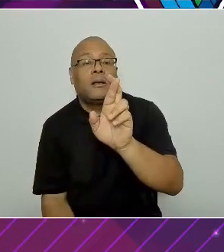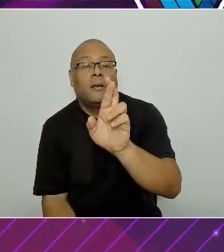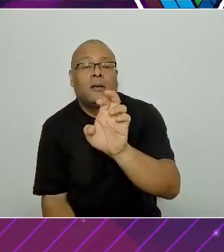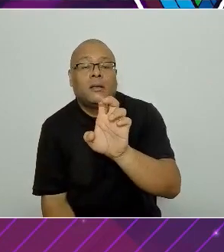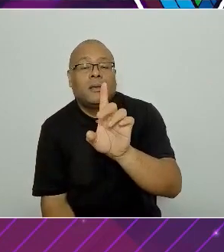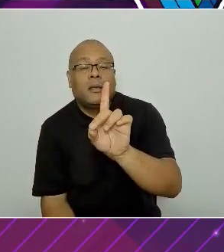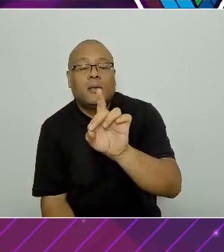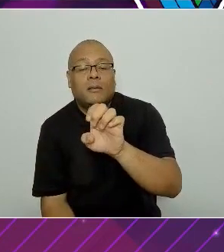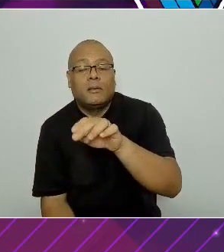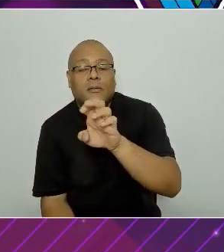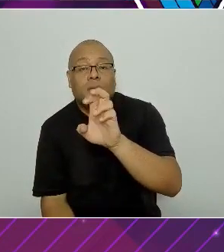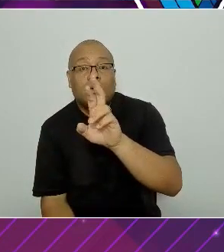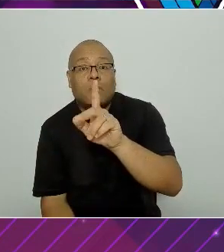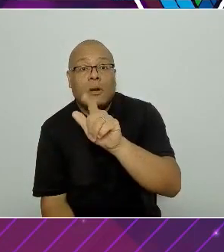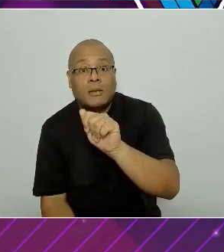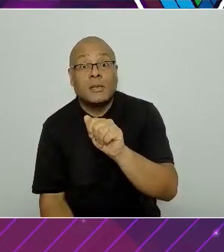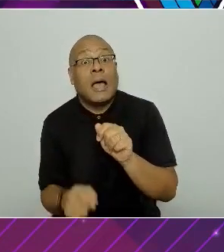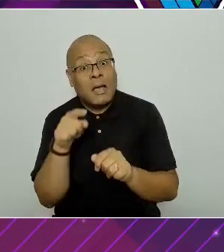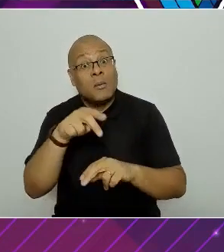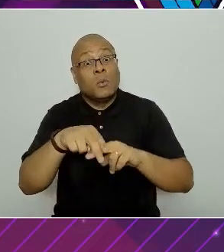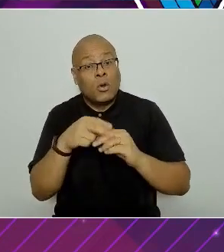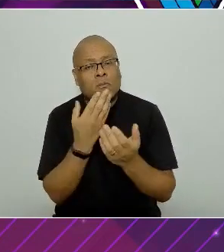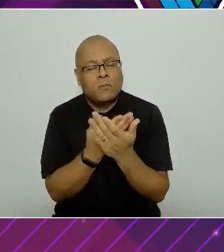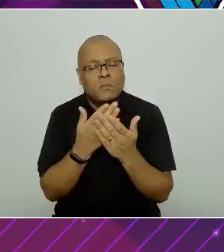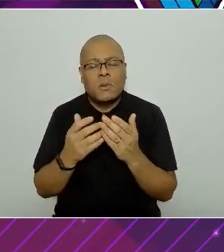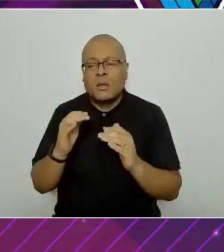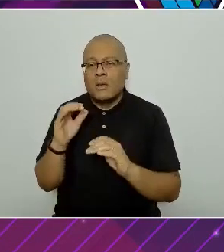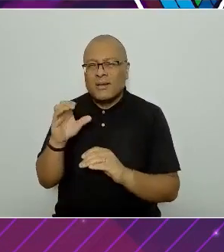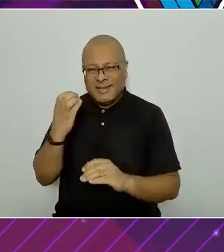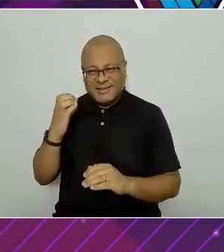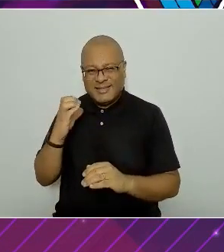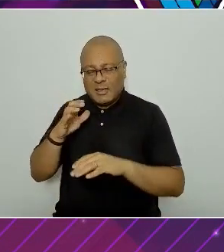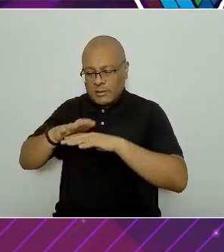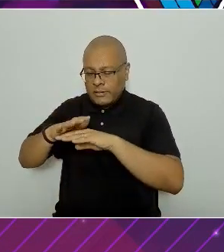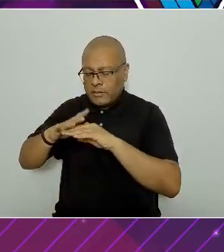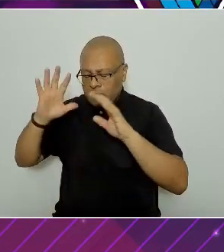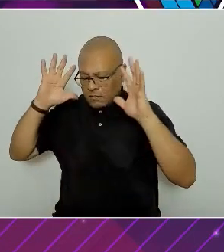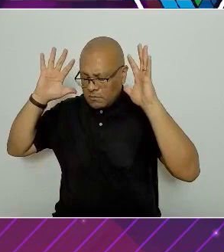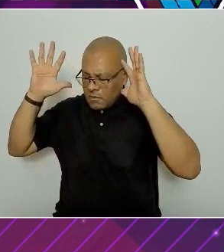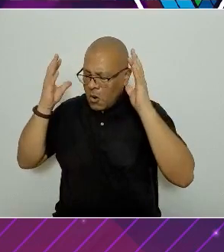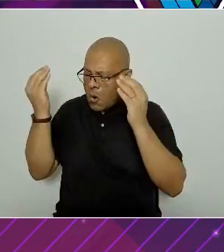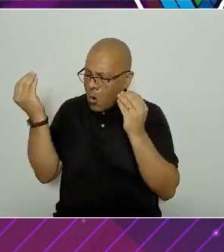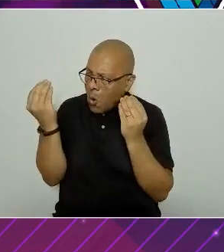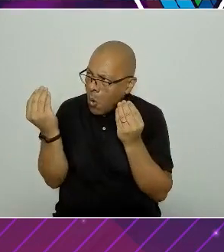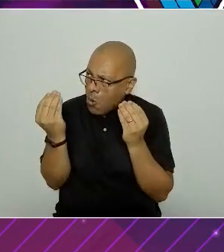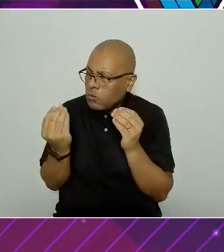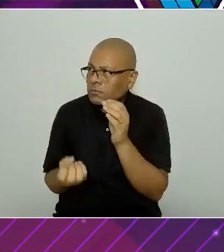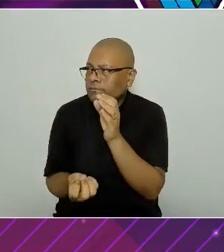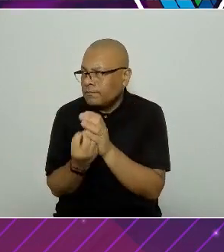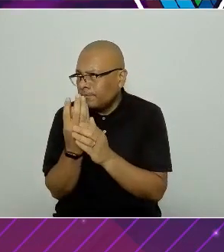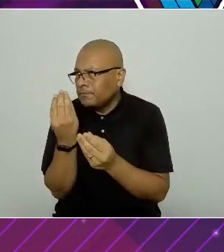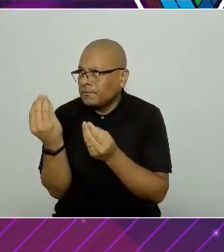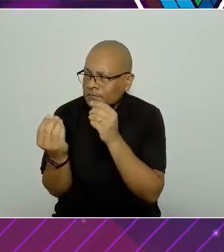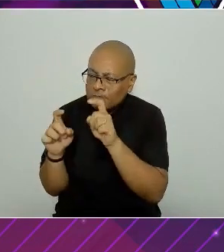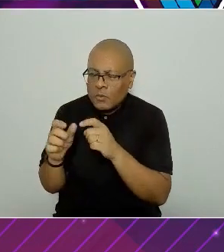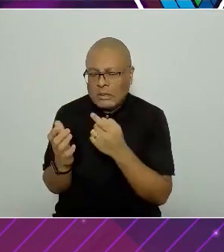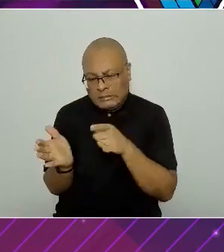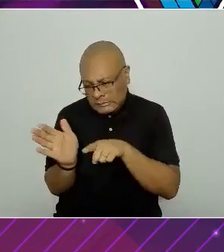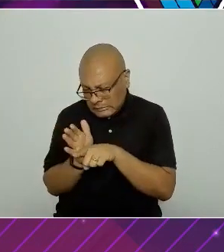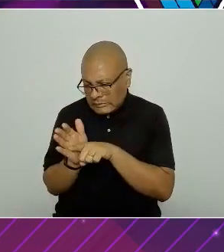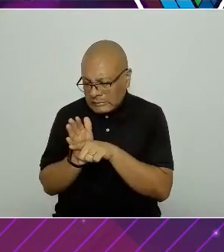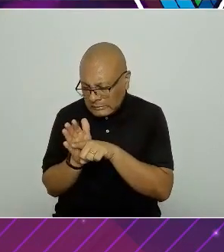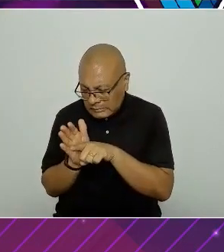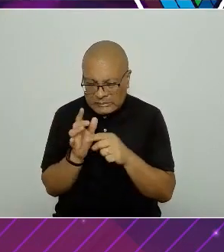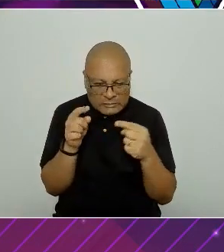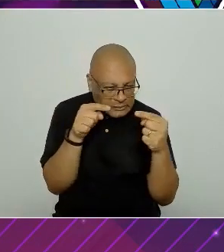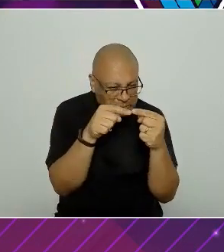que começou a surgir as ideias na cabeça do nosso matemático, do nosso fisiologista, que foram ali juntando as